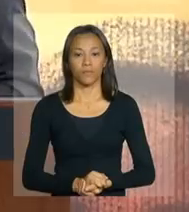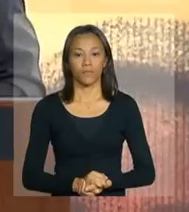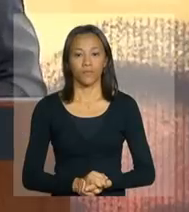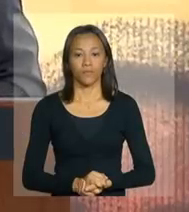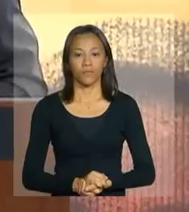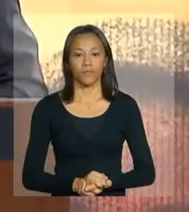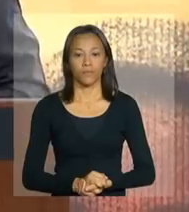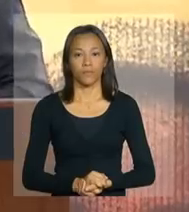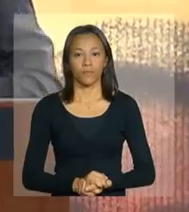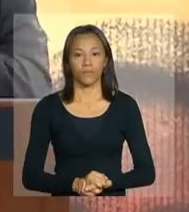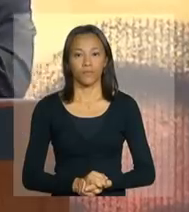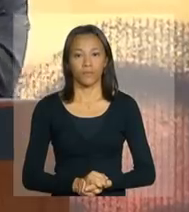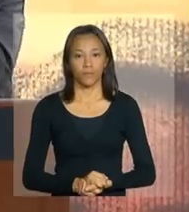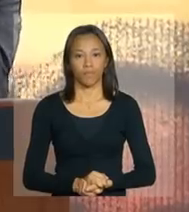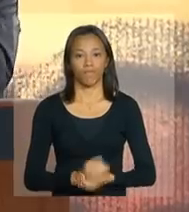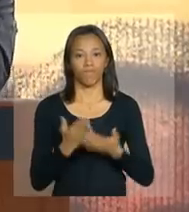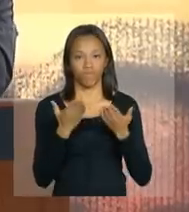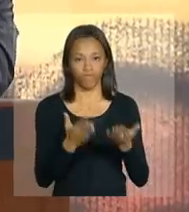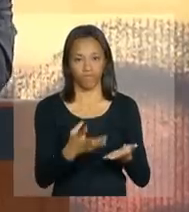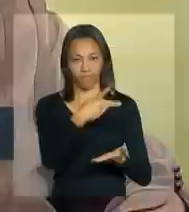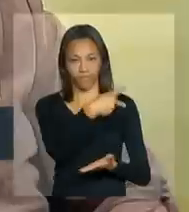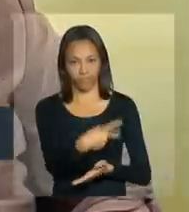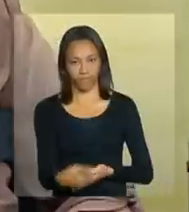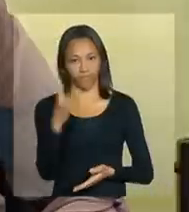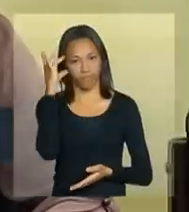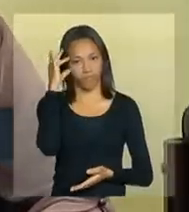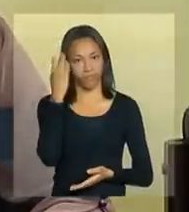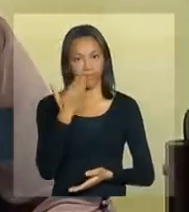Vargas senhora presidenta